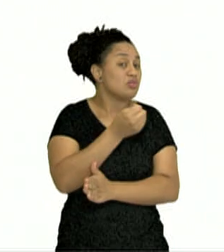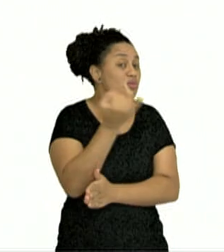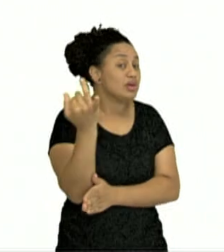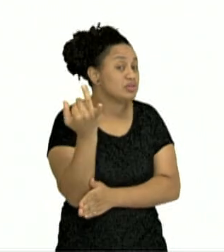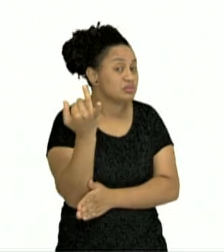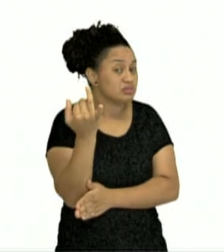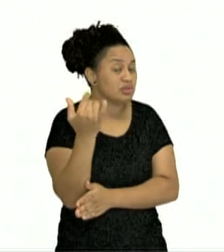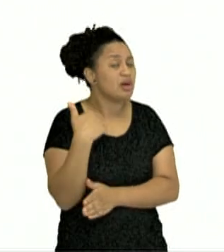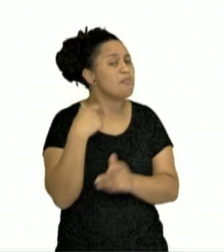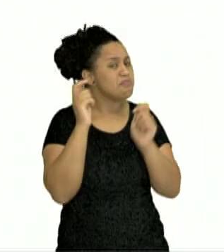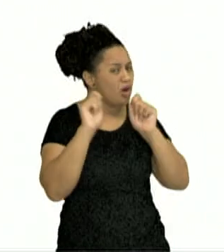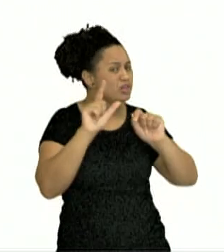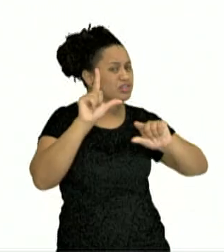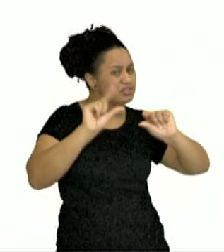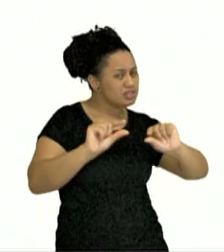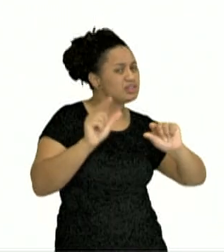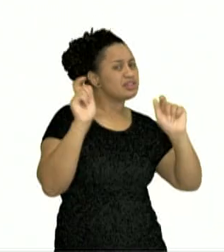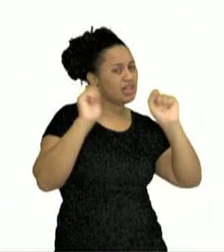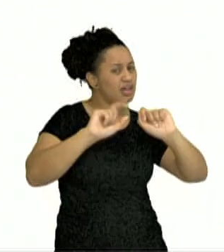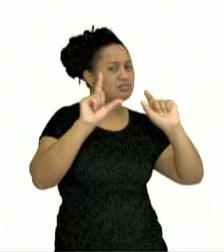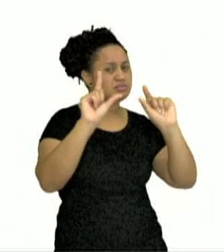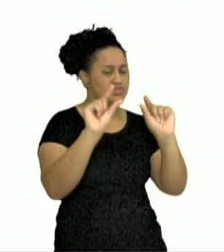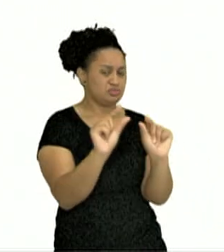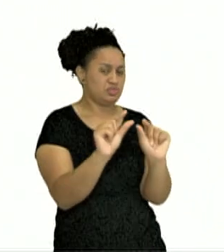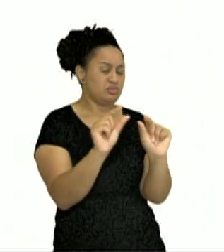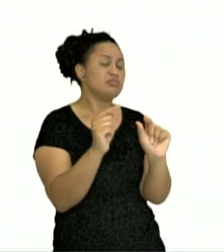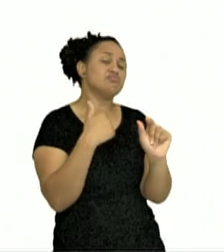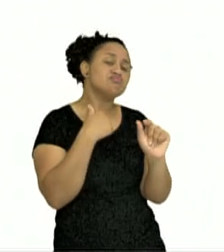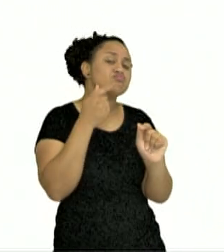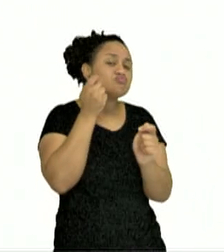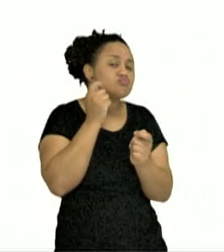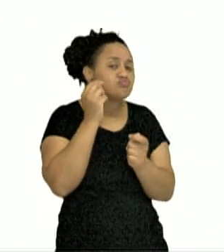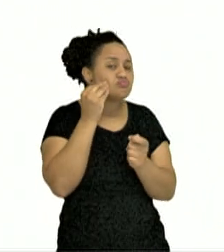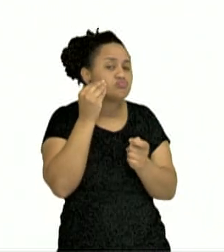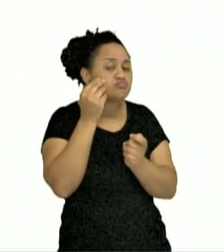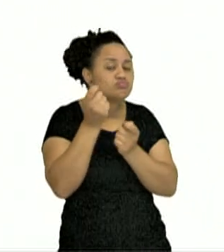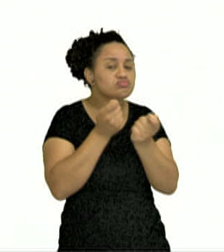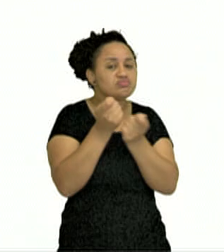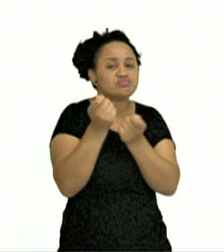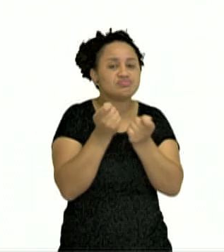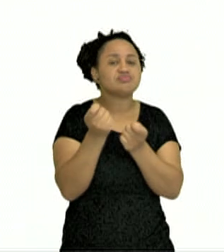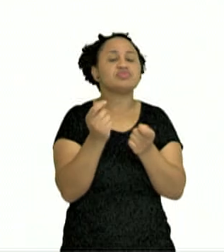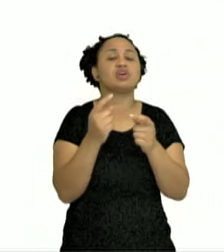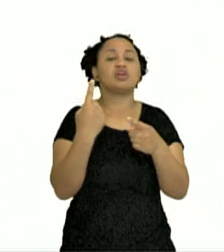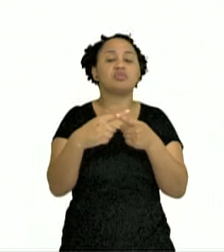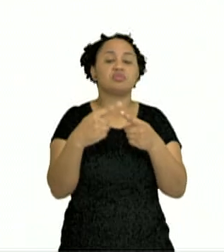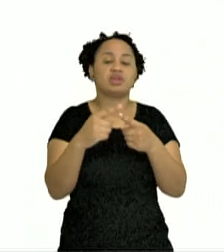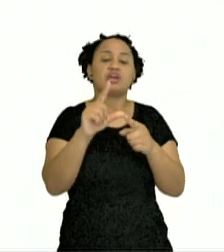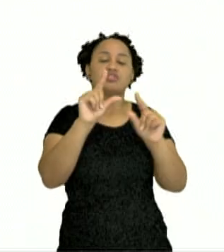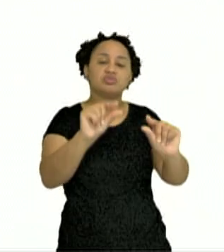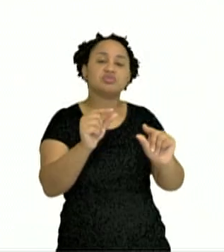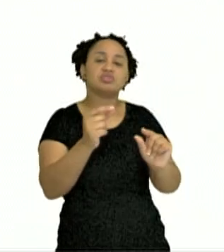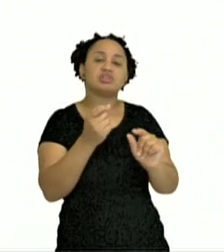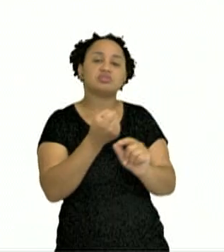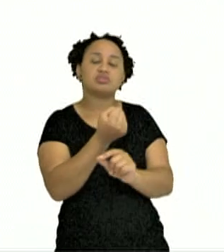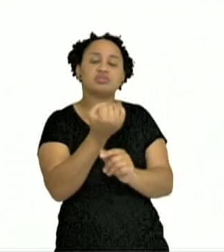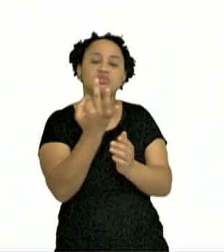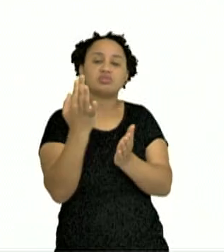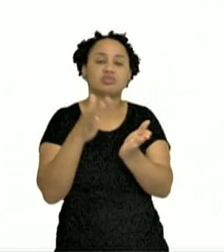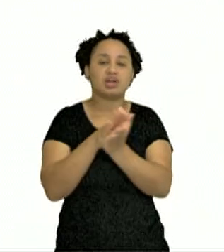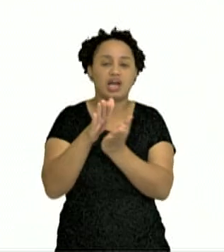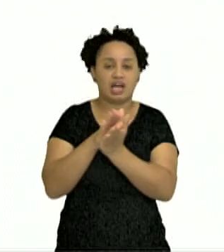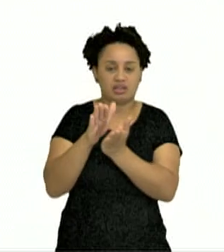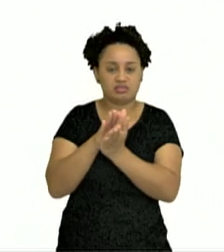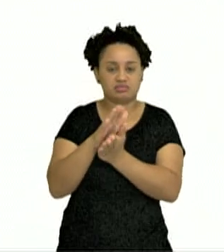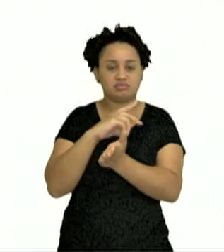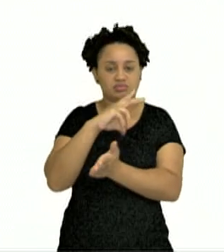em que ponto pode-se reduzir o gasto da máquina pública, fazendo com que a redução do gasto da máquina pública resulte